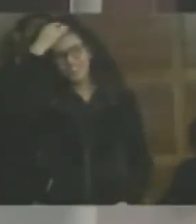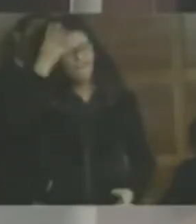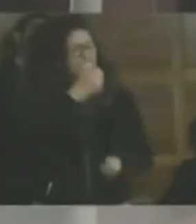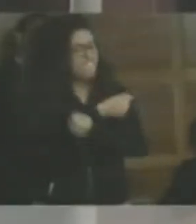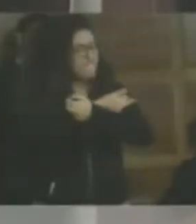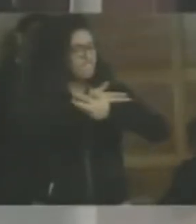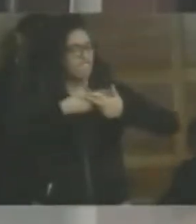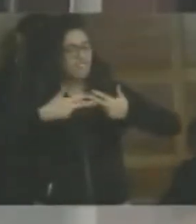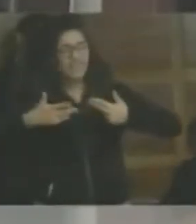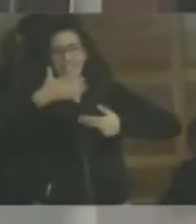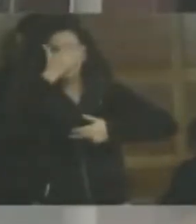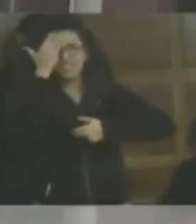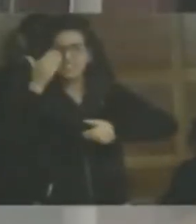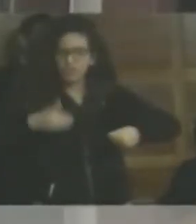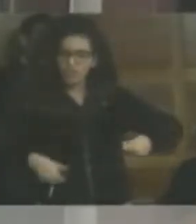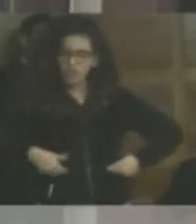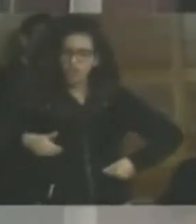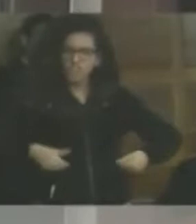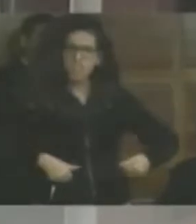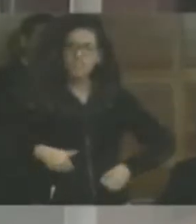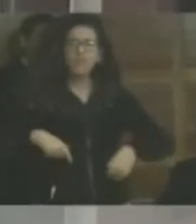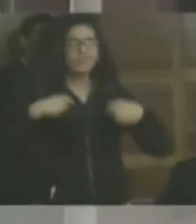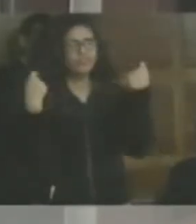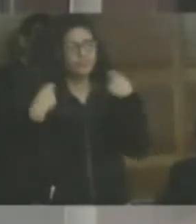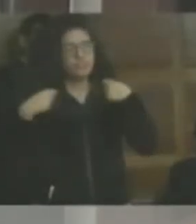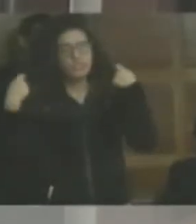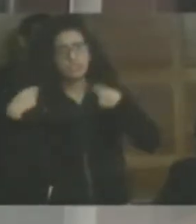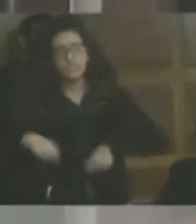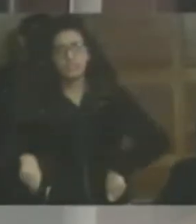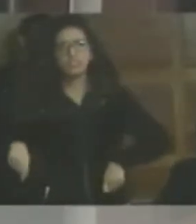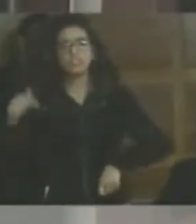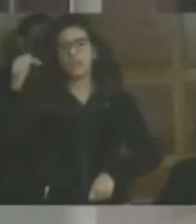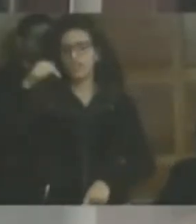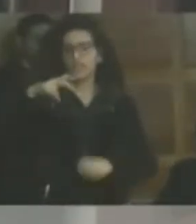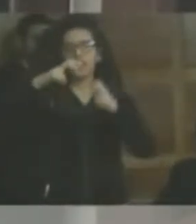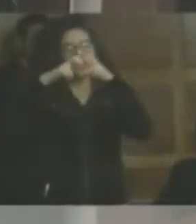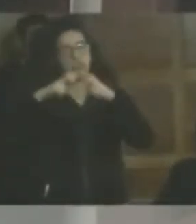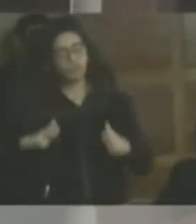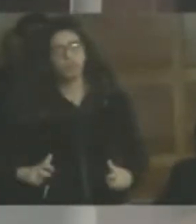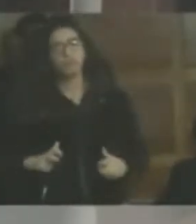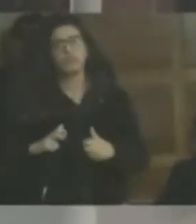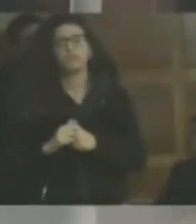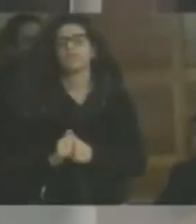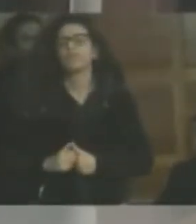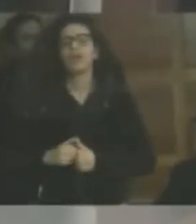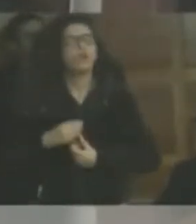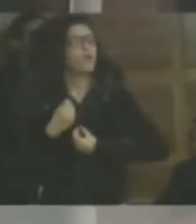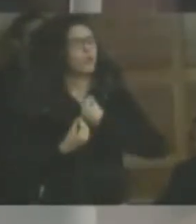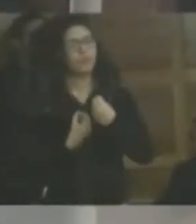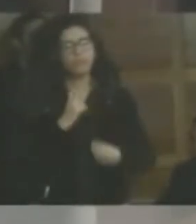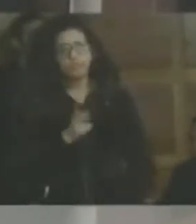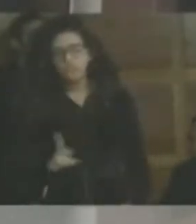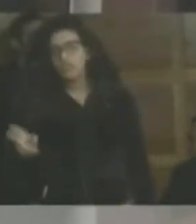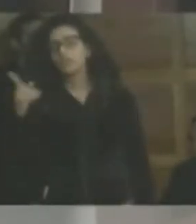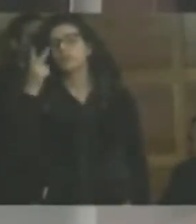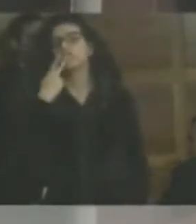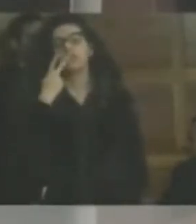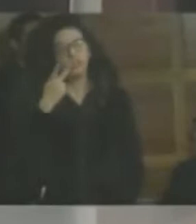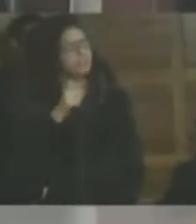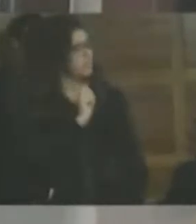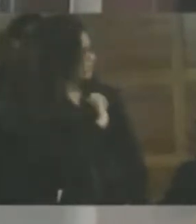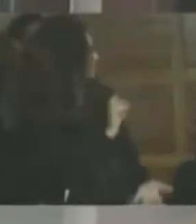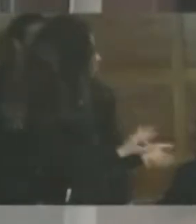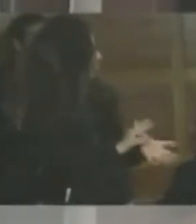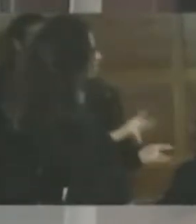passando fome. A gente precisa aqui, nesta casa, como eu sempre falei, né, senhor presidente,